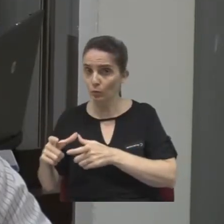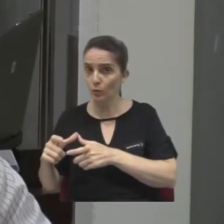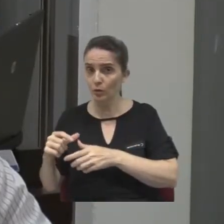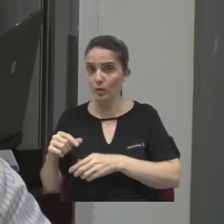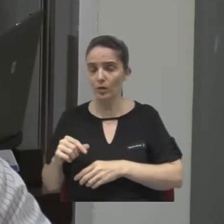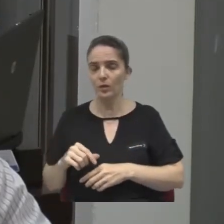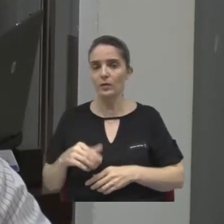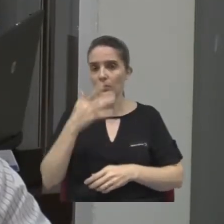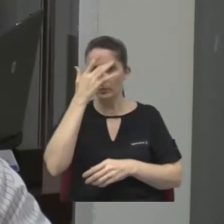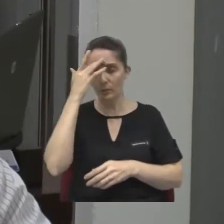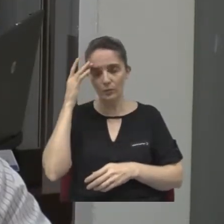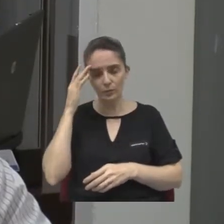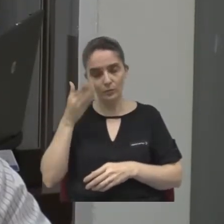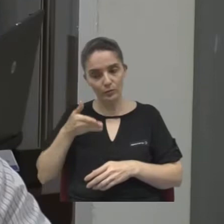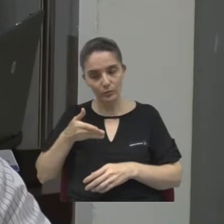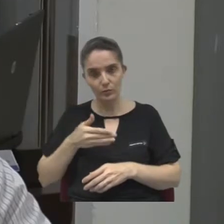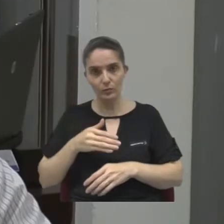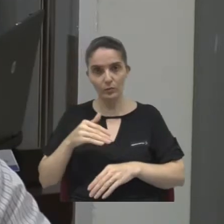convivência, tem